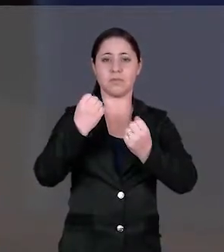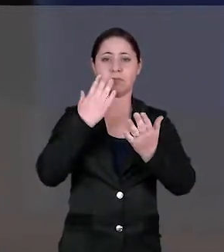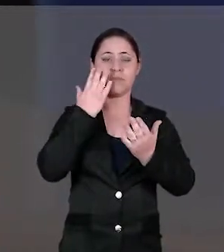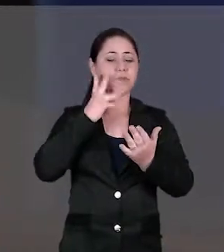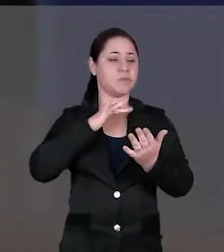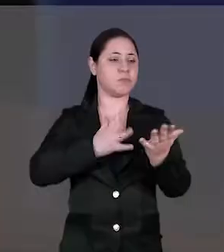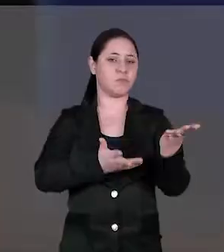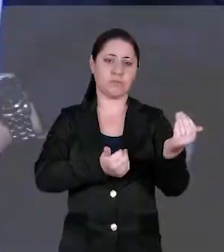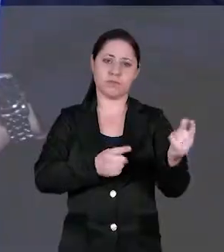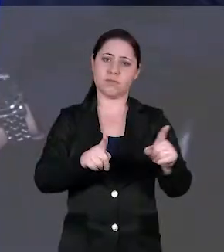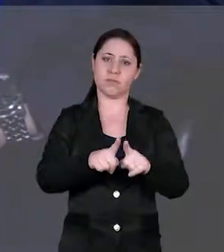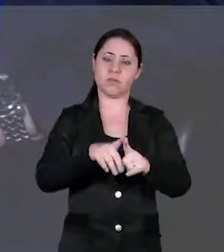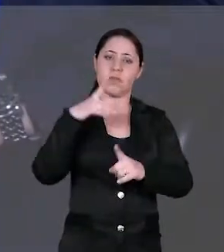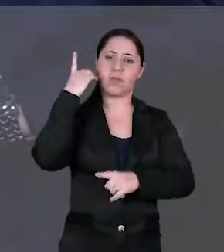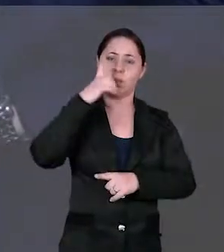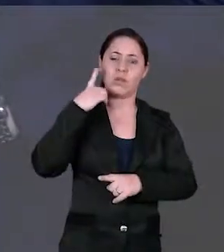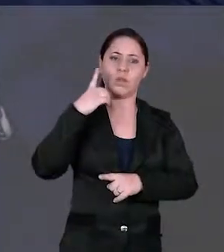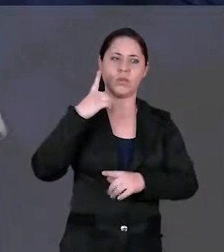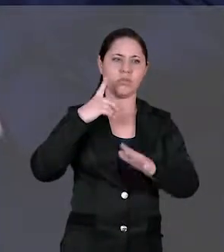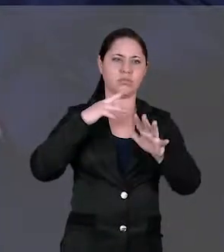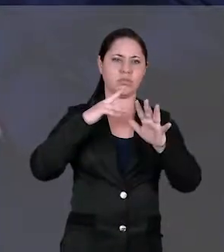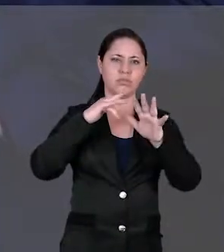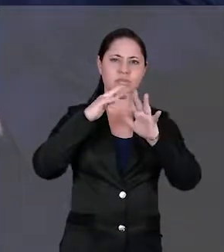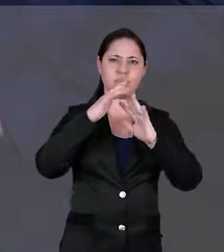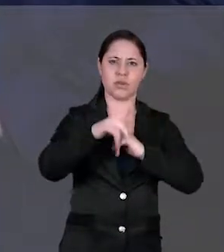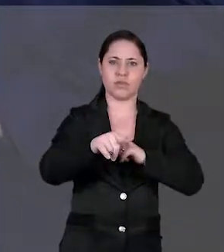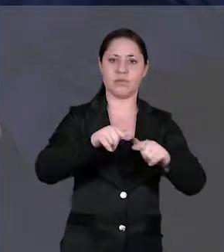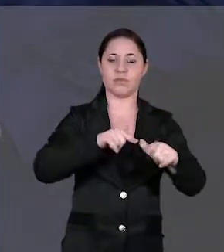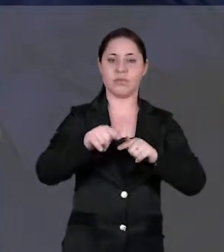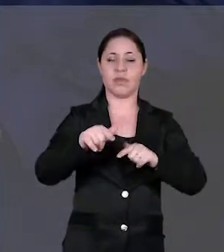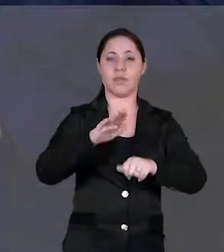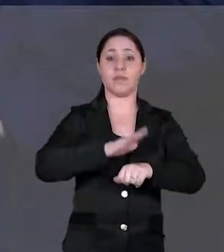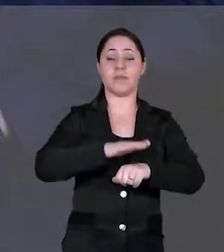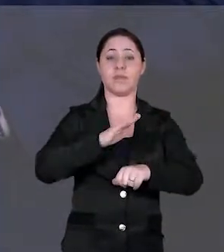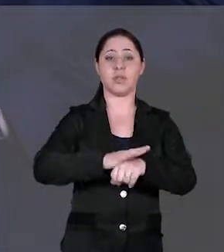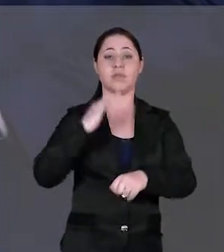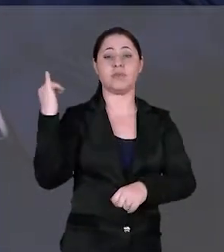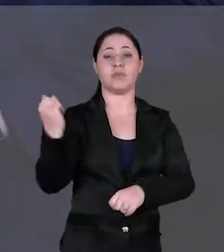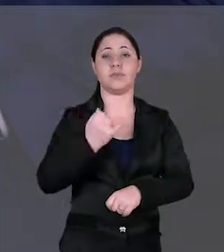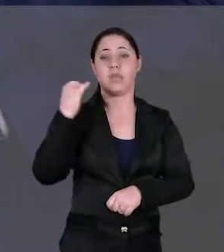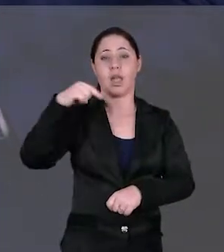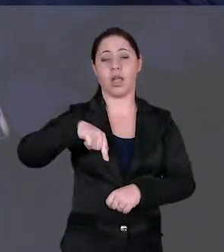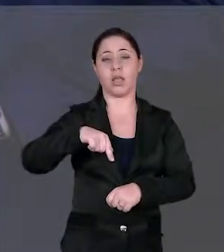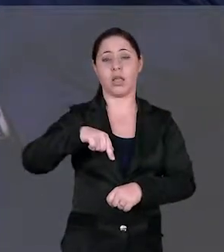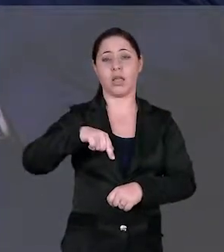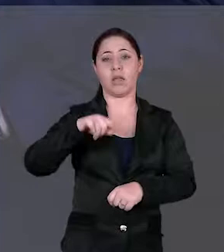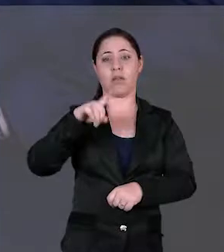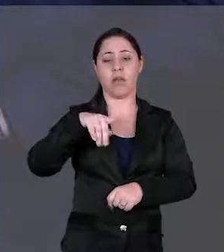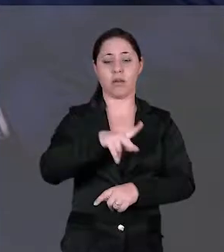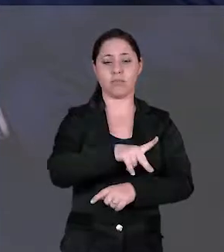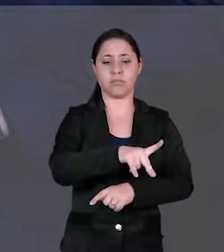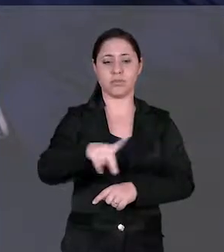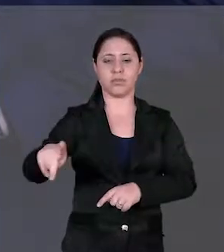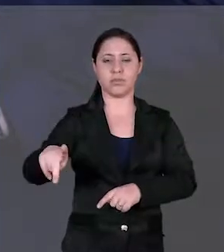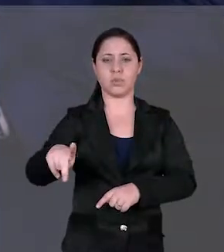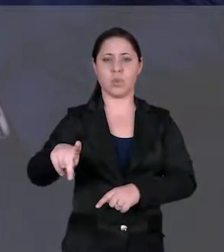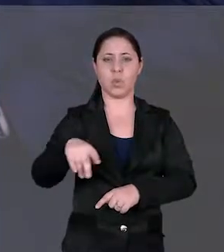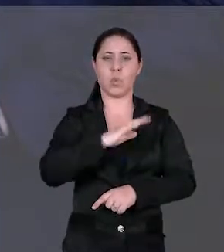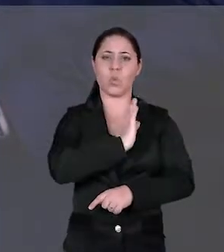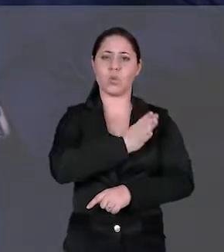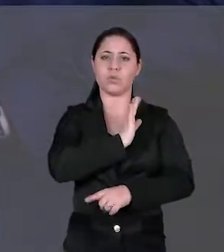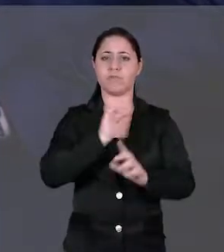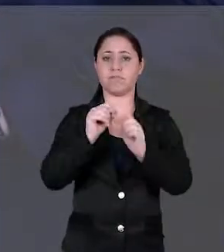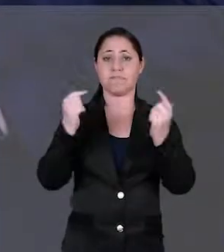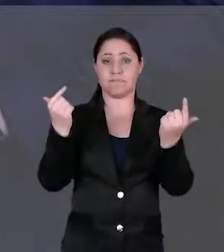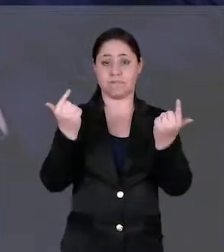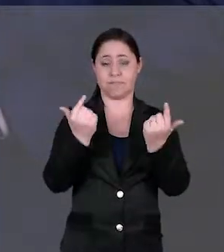do adolescente. Deputado, tantas funções, entre elas, talvez a mais importante aqui no parlamento, que é presidir